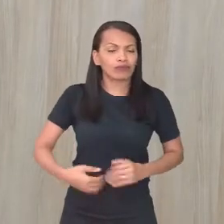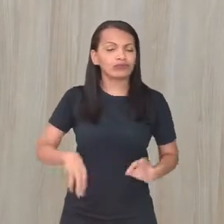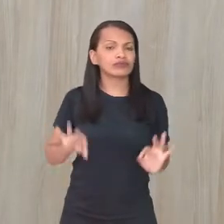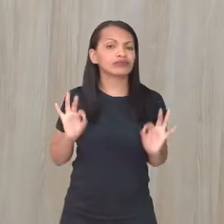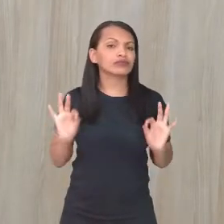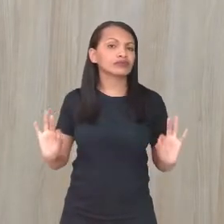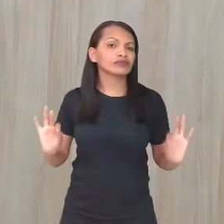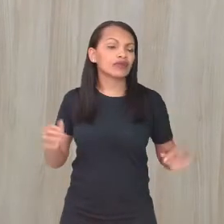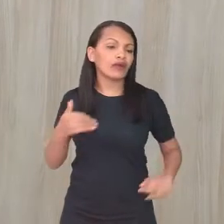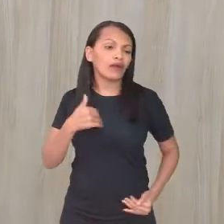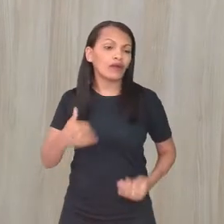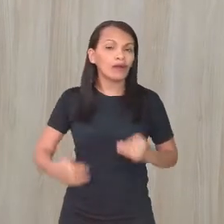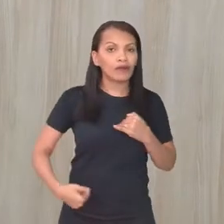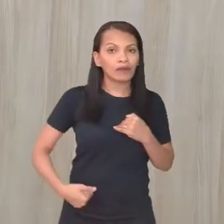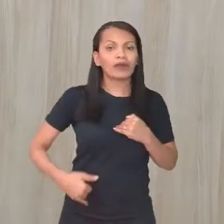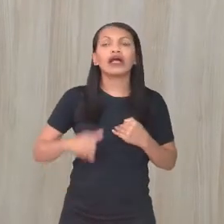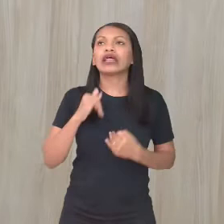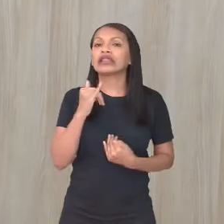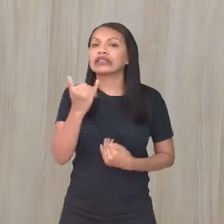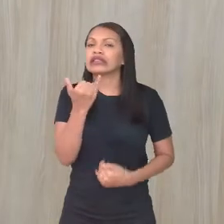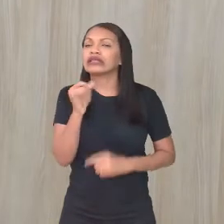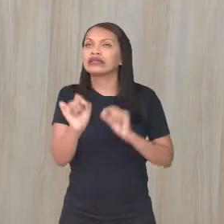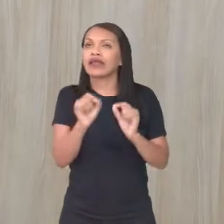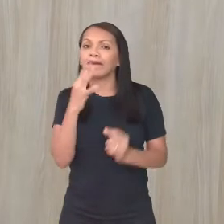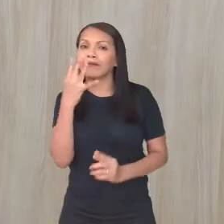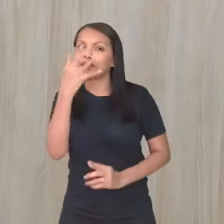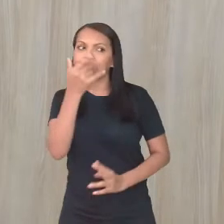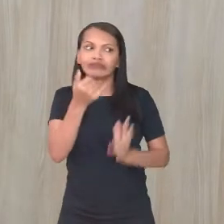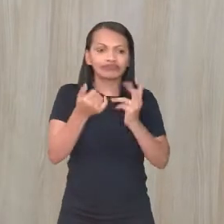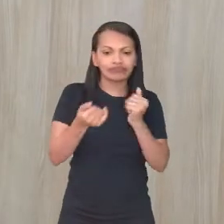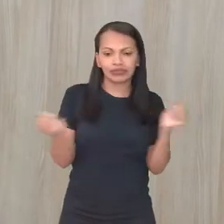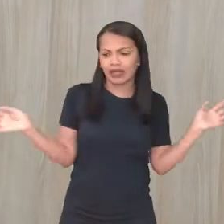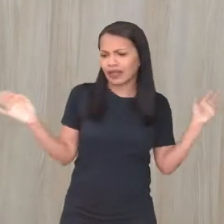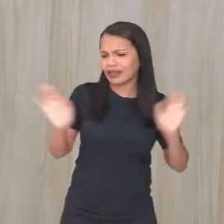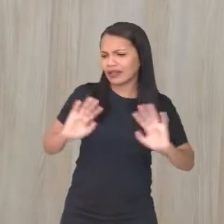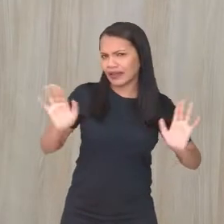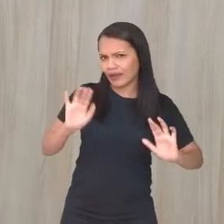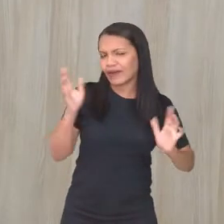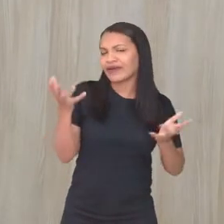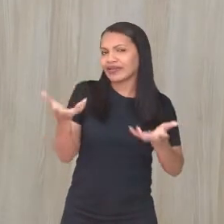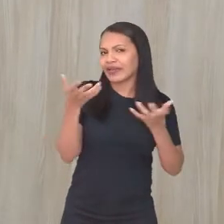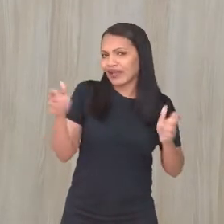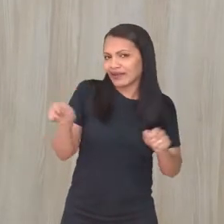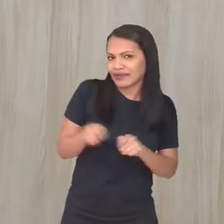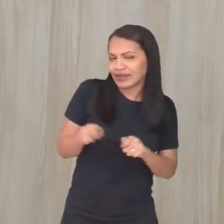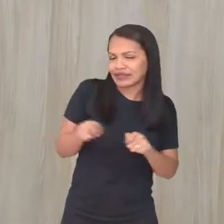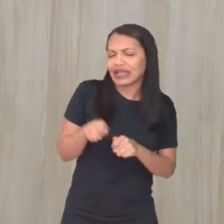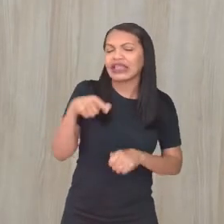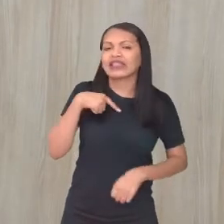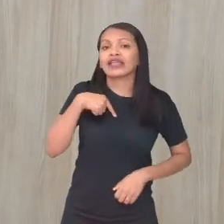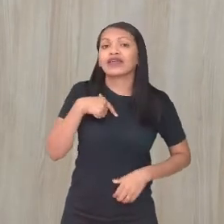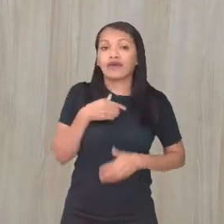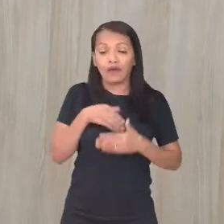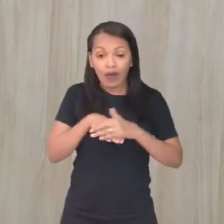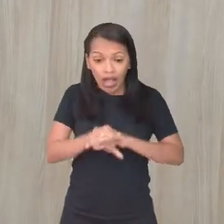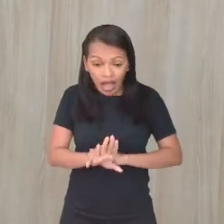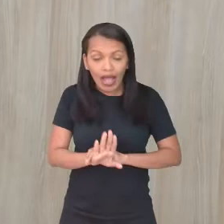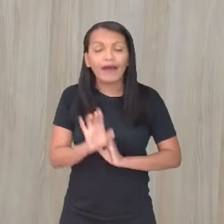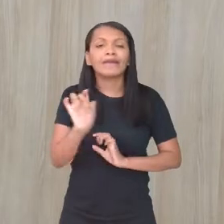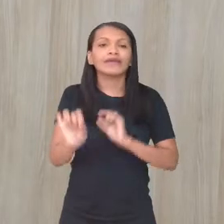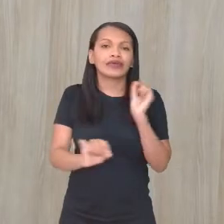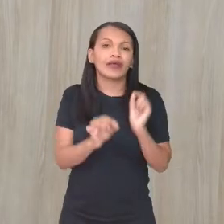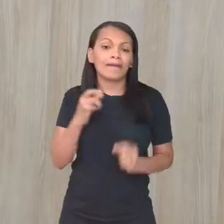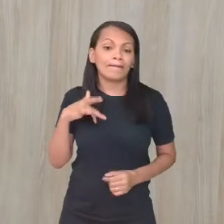X, um corpo que dizem que é bonito ser assim ou assado. Não, a gente quer fazer isso, ter esse hábito de ter uma atividade física porque faz